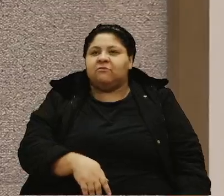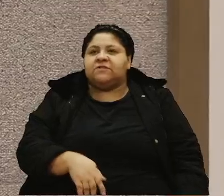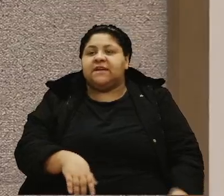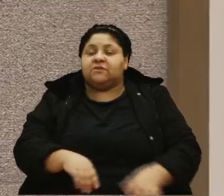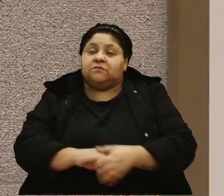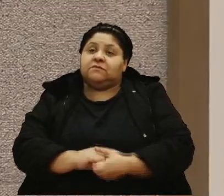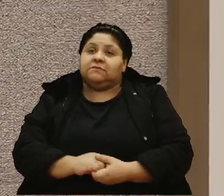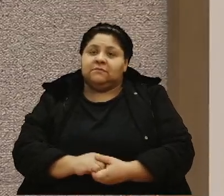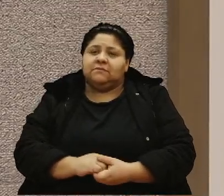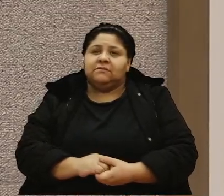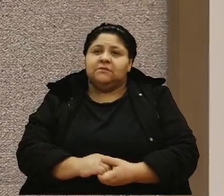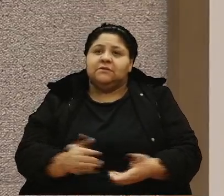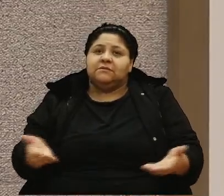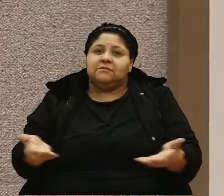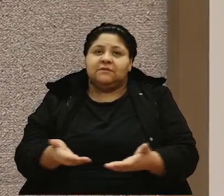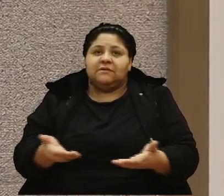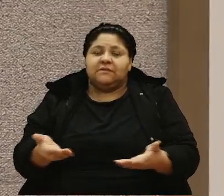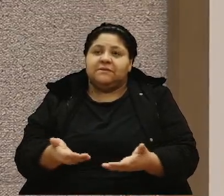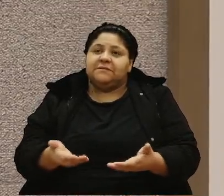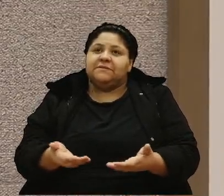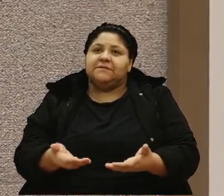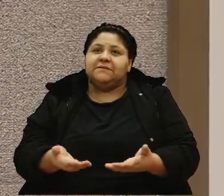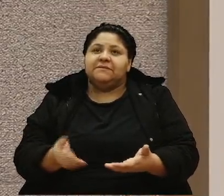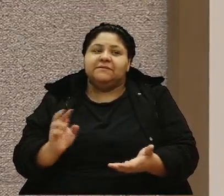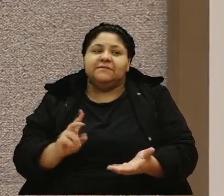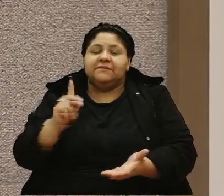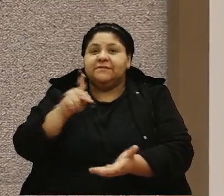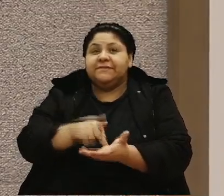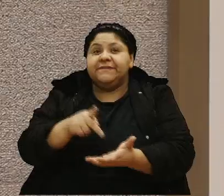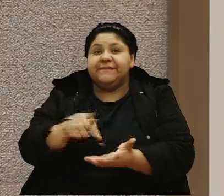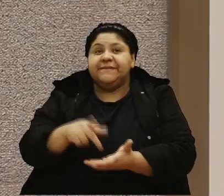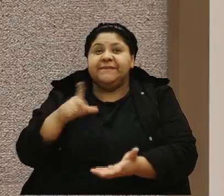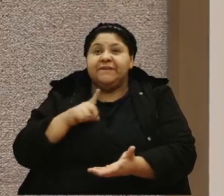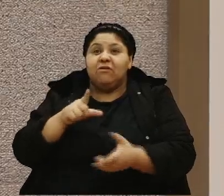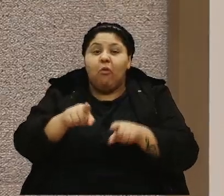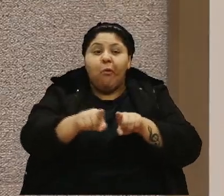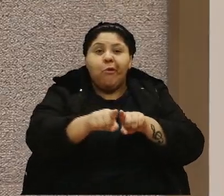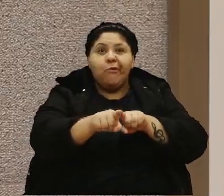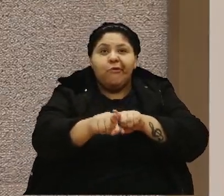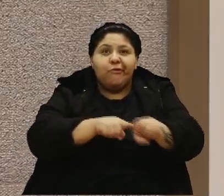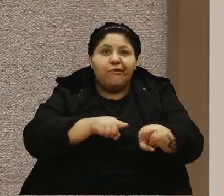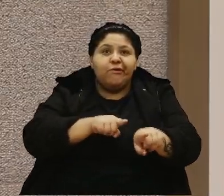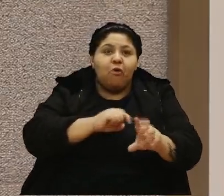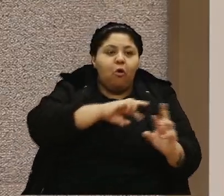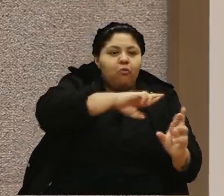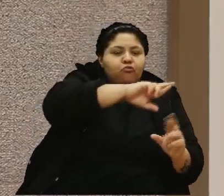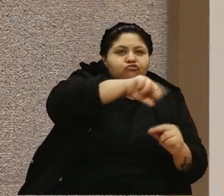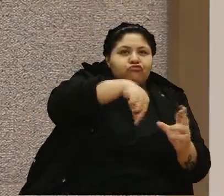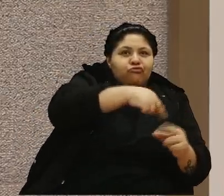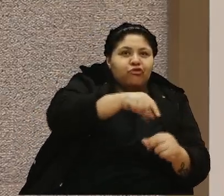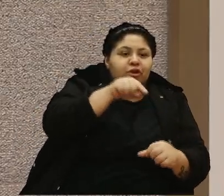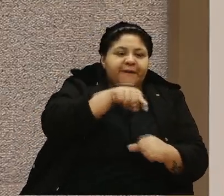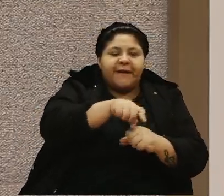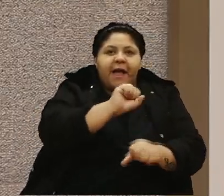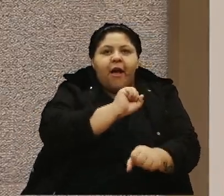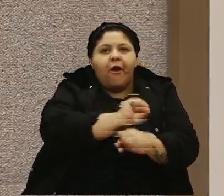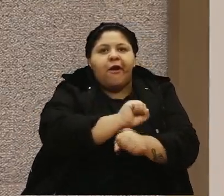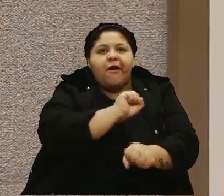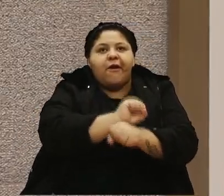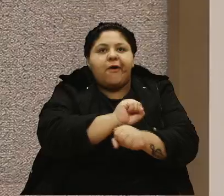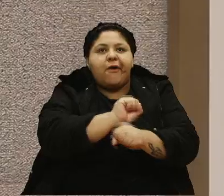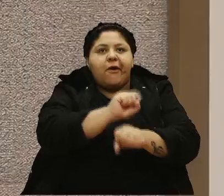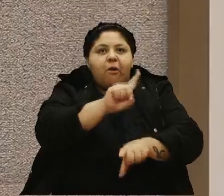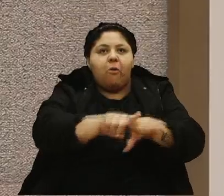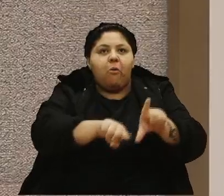tenho coragem de colocar aqui, né? Na realidade, está havendo uma disputa entre os recicladores que ficam esperando o